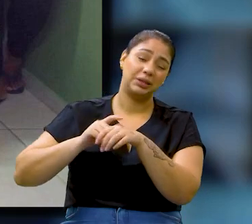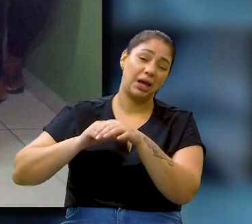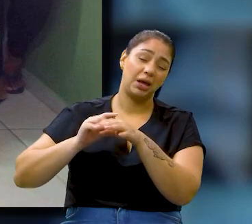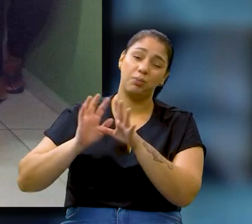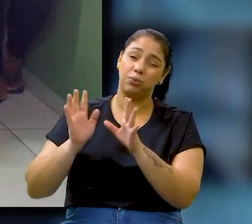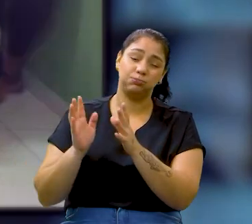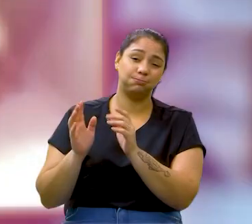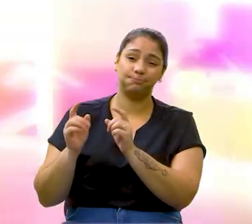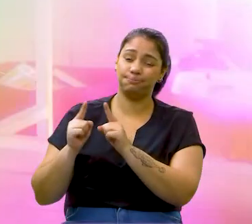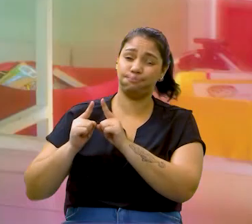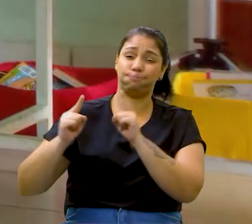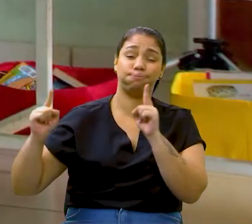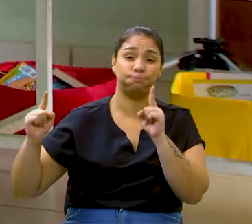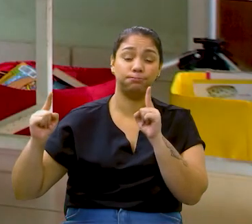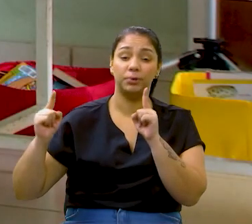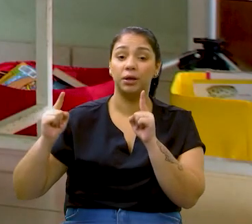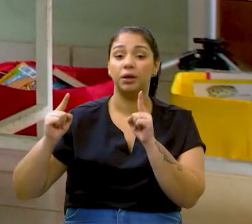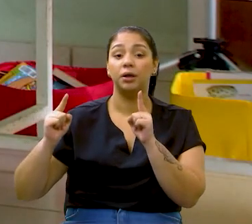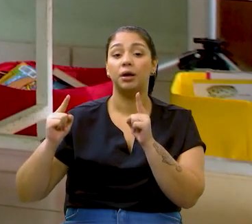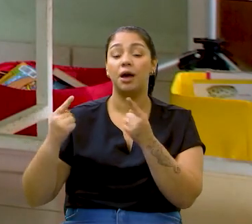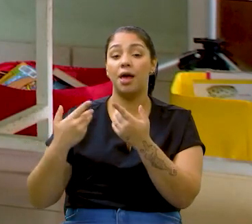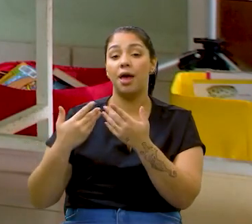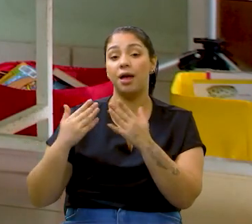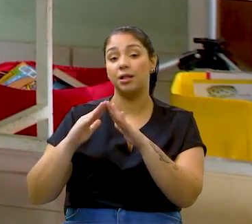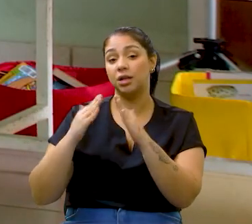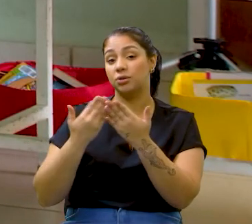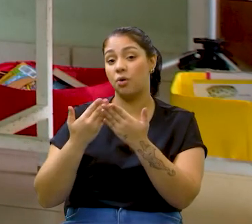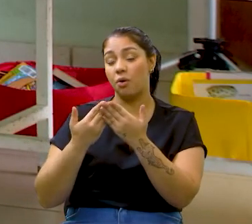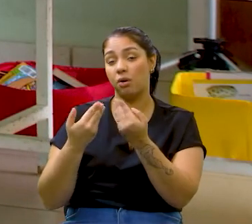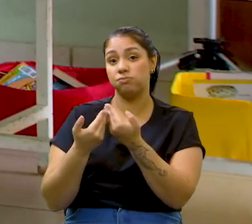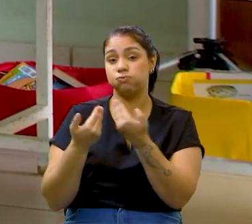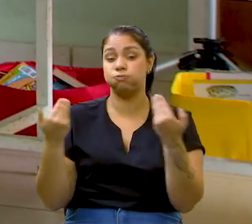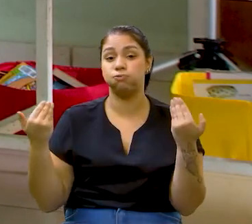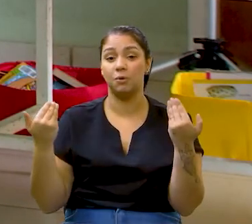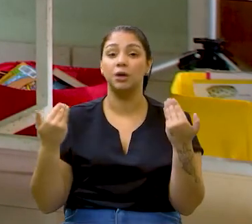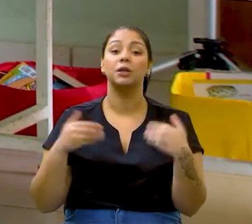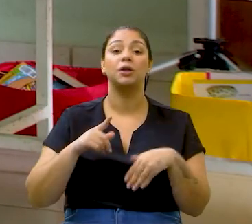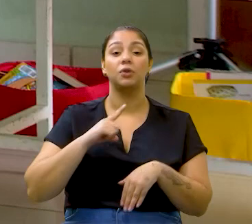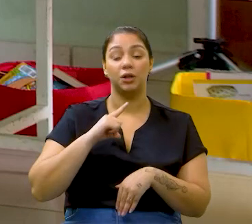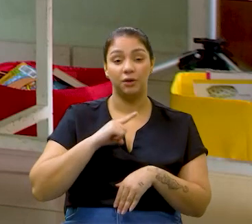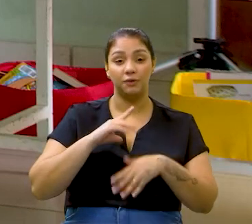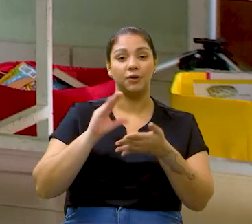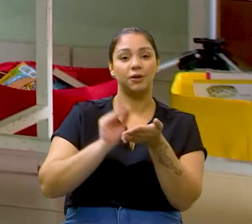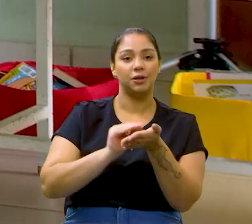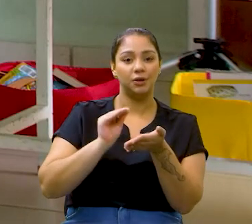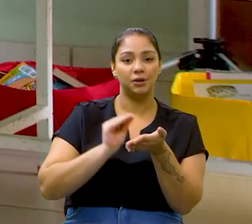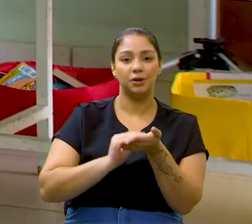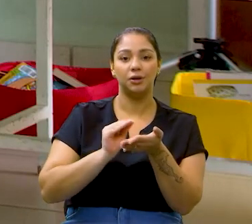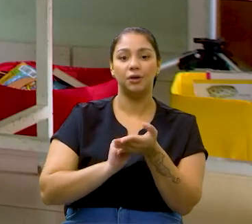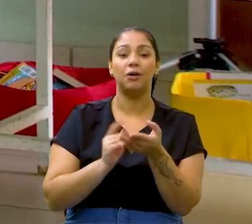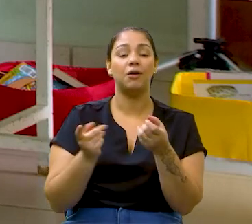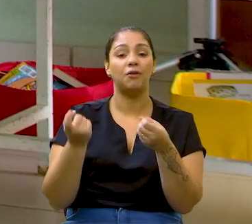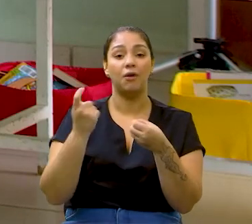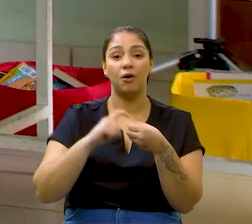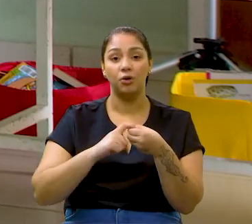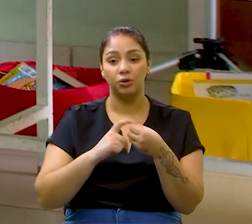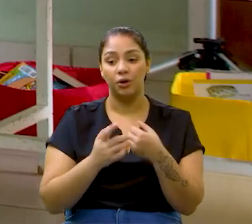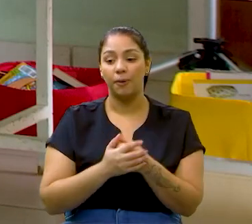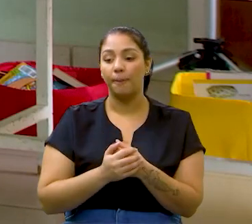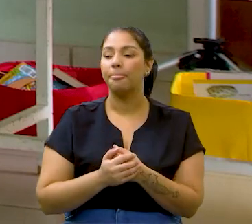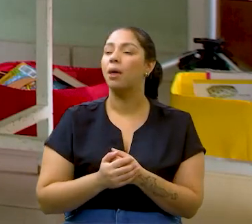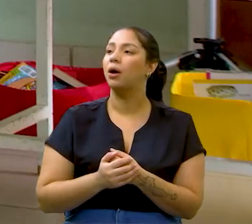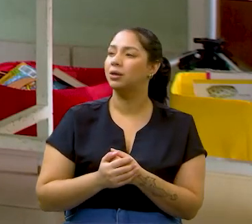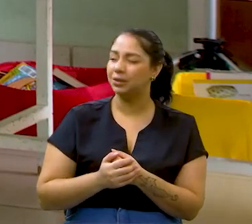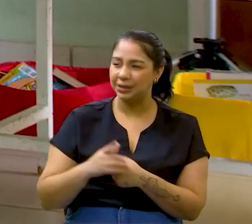tempo fora da escola, né? E não tinham acesso. E isso a gente percebeu muito, voltaram...